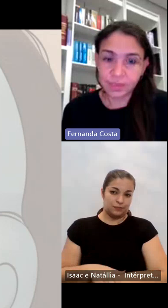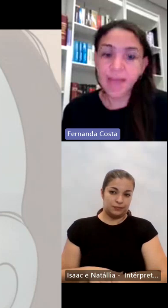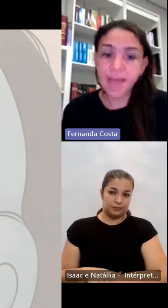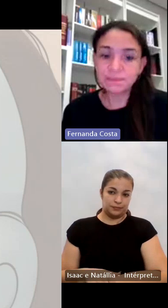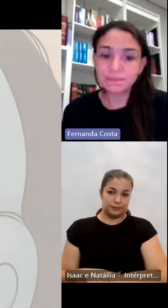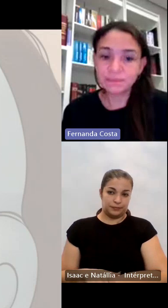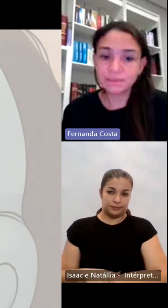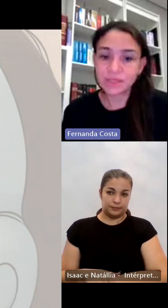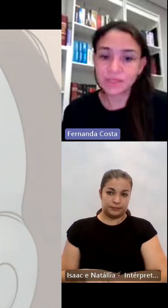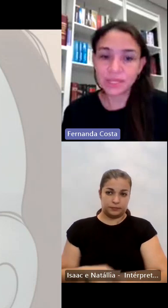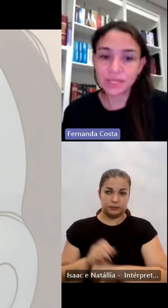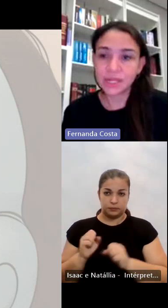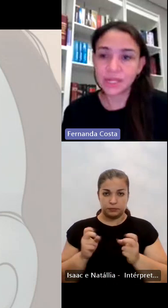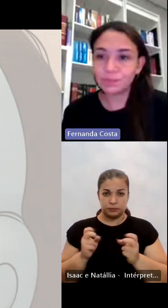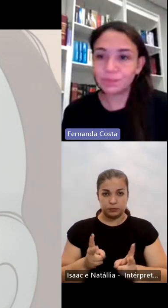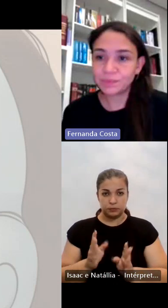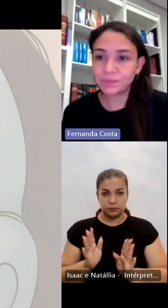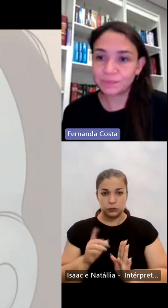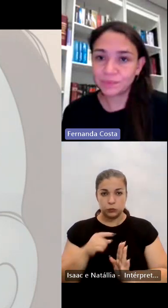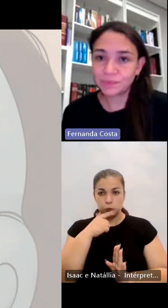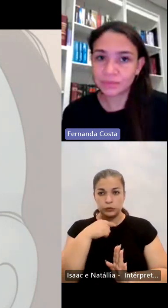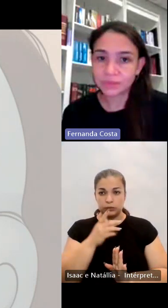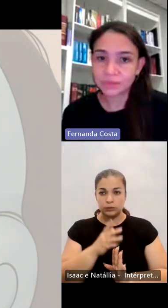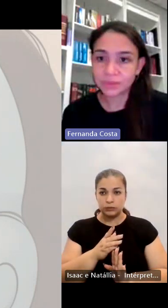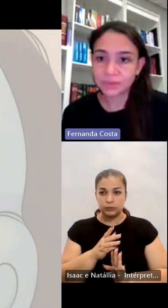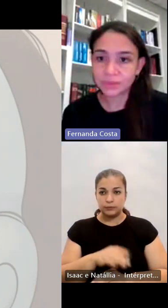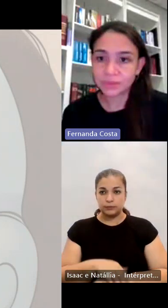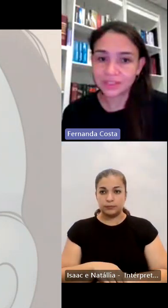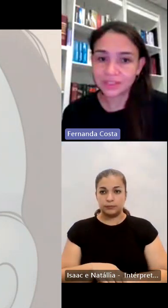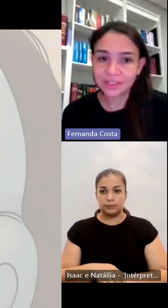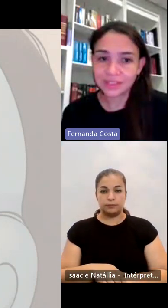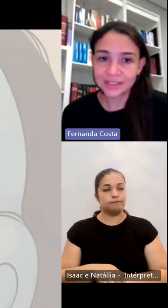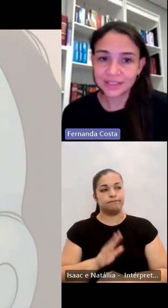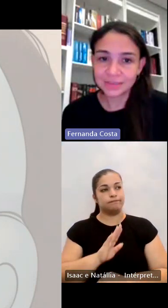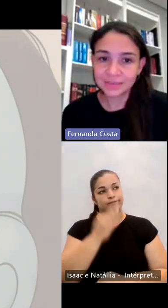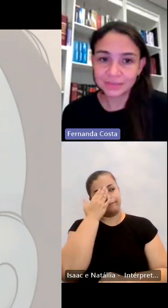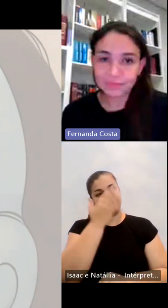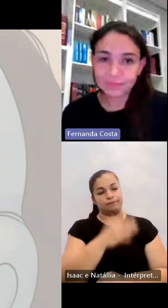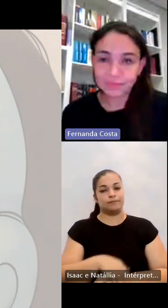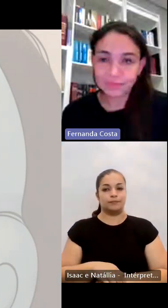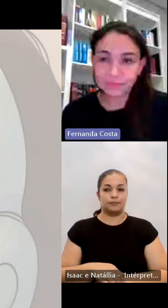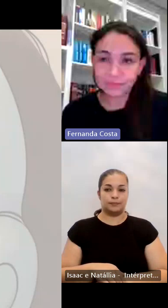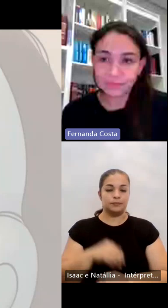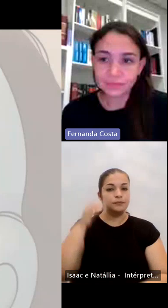Podemos caminhar? Mais alguma questão? Não, perfeito. Obrigada, professora.